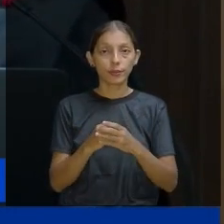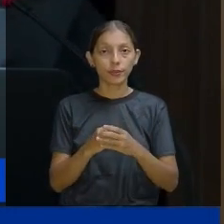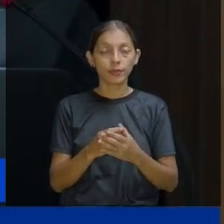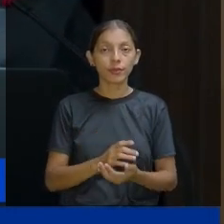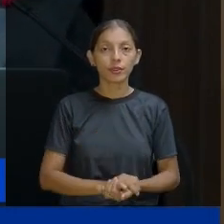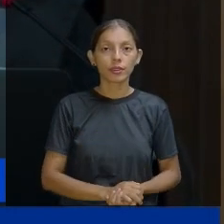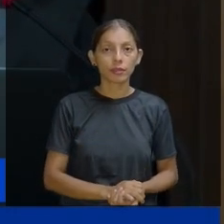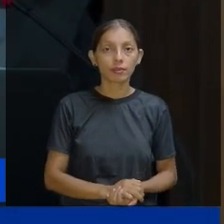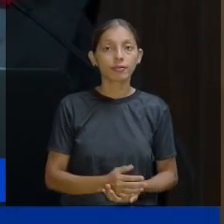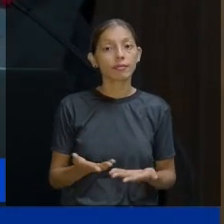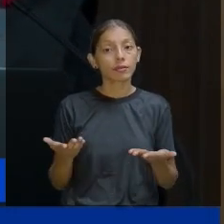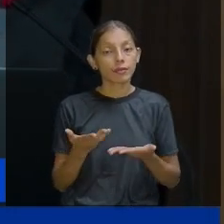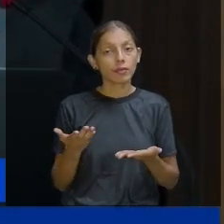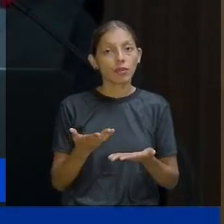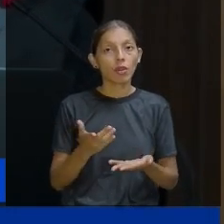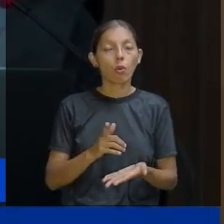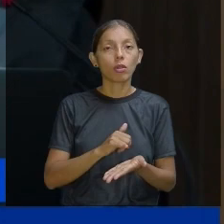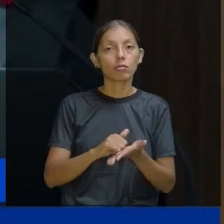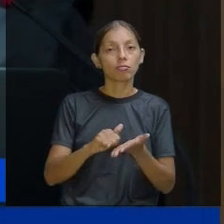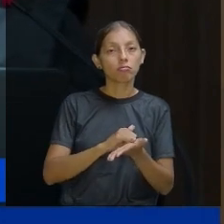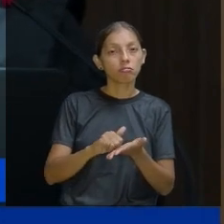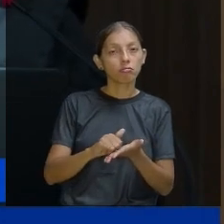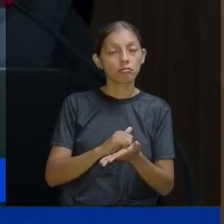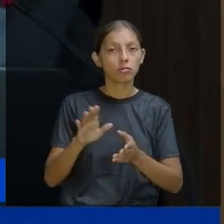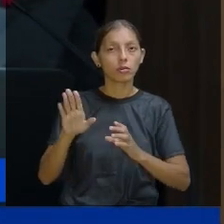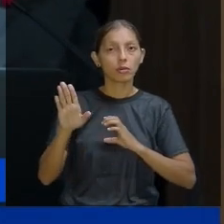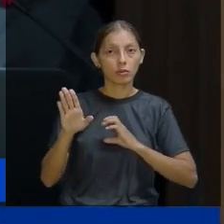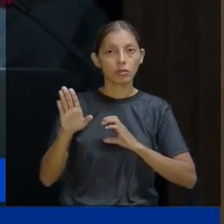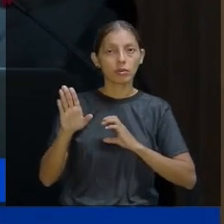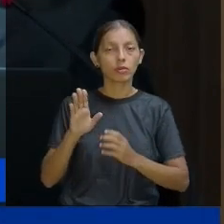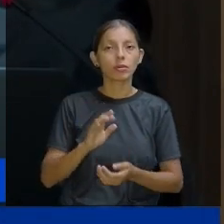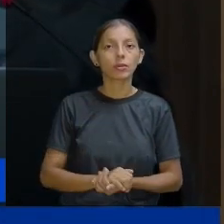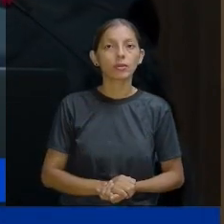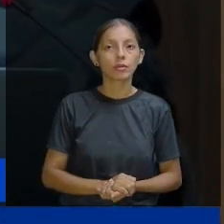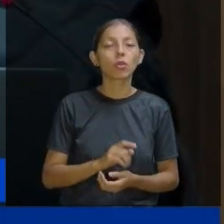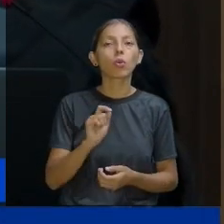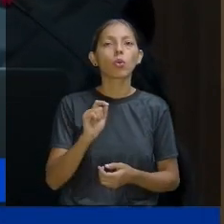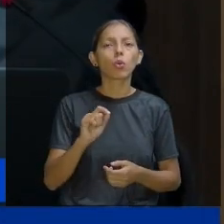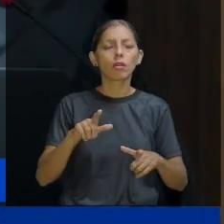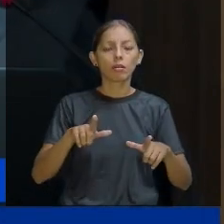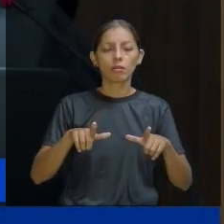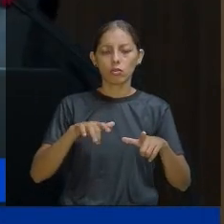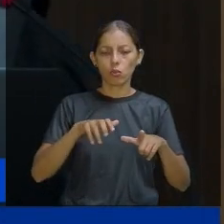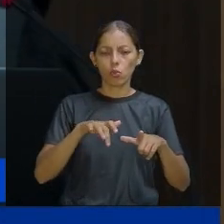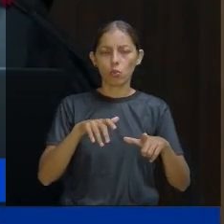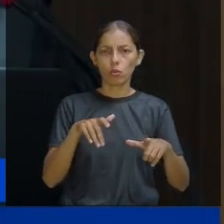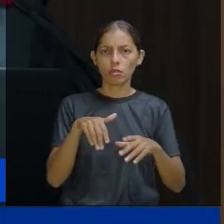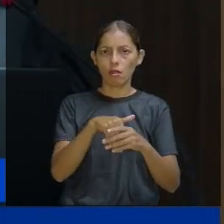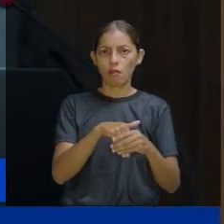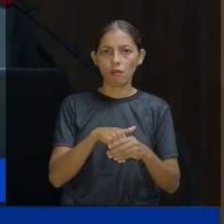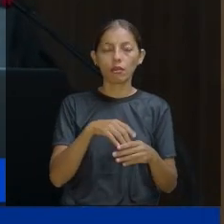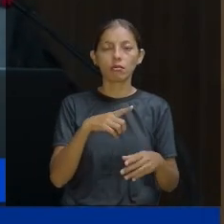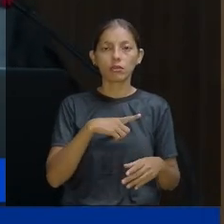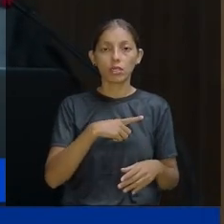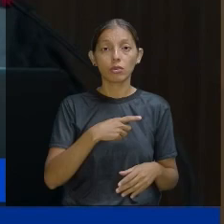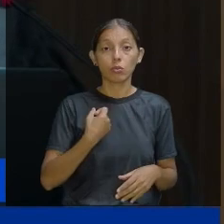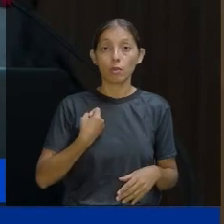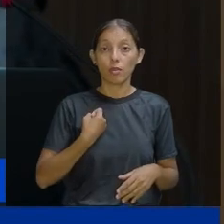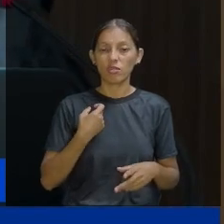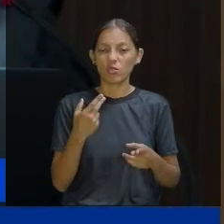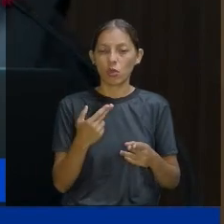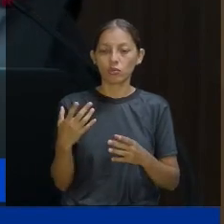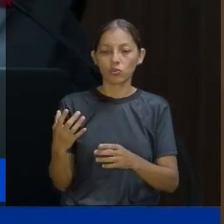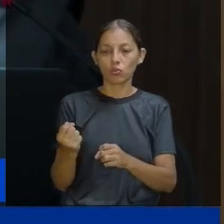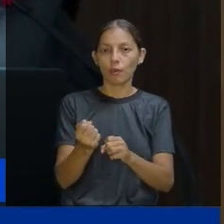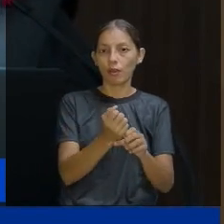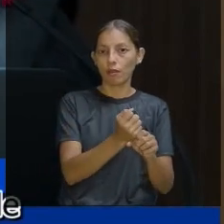de candidaturas. O que é que está acontecendo? A UNA levou números. Esse projeto, depois eu faço chegar, ainda hoje eu faço chegar à mão de todos os pares,